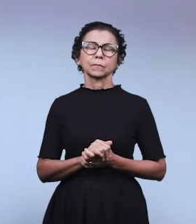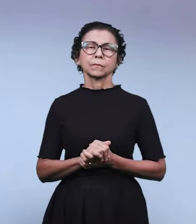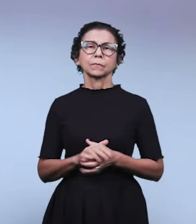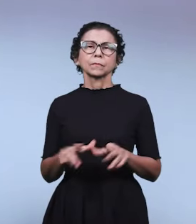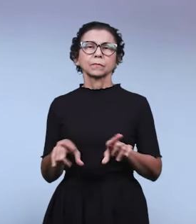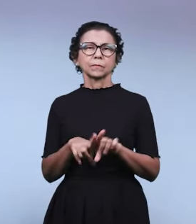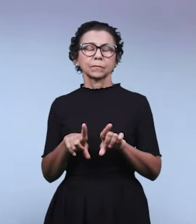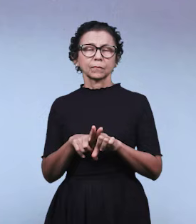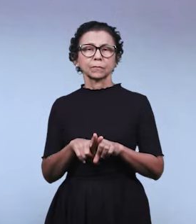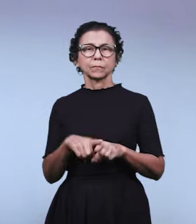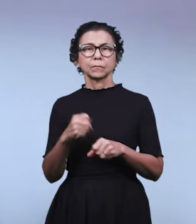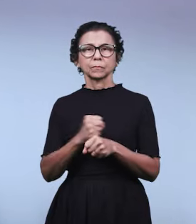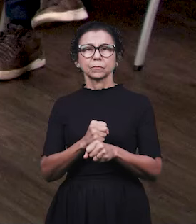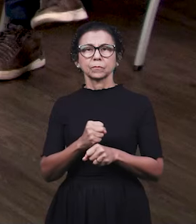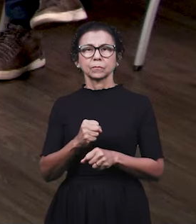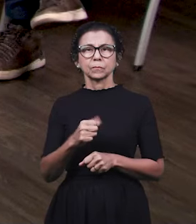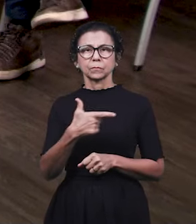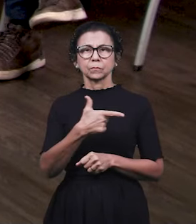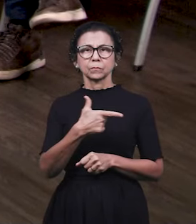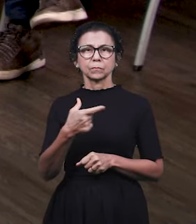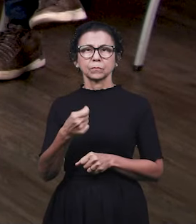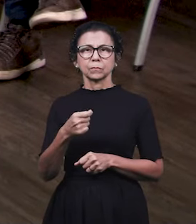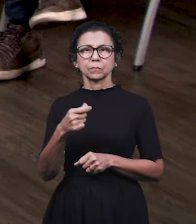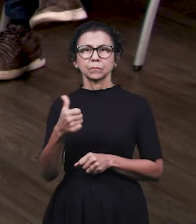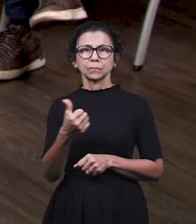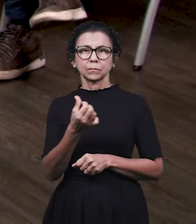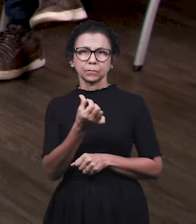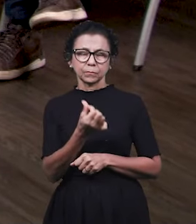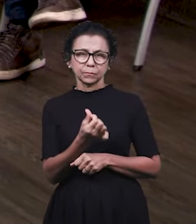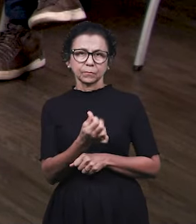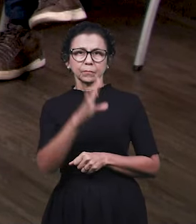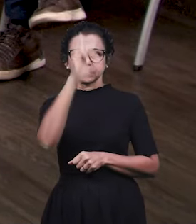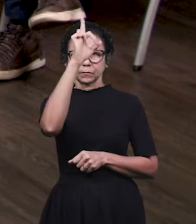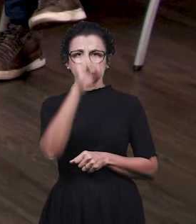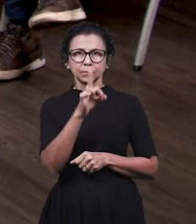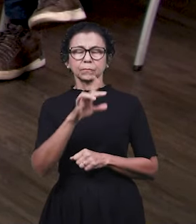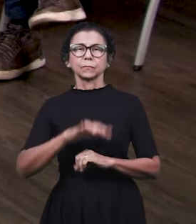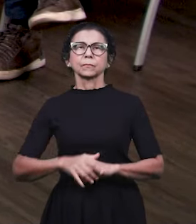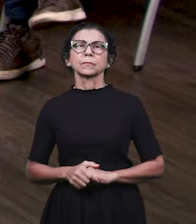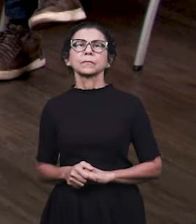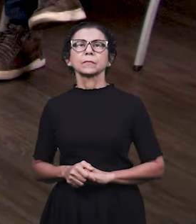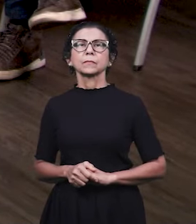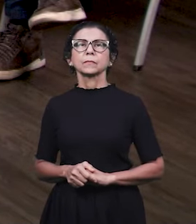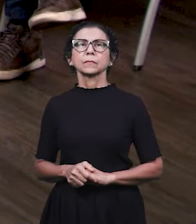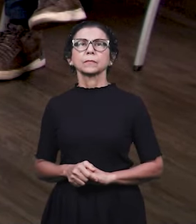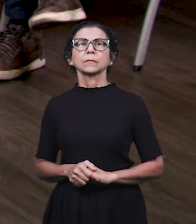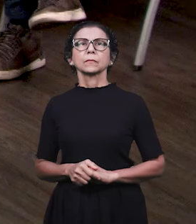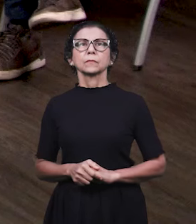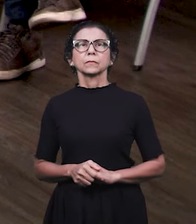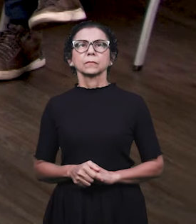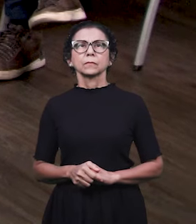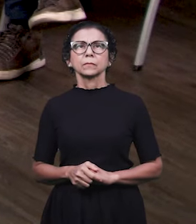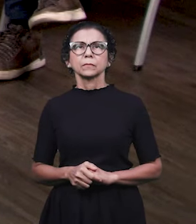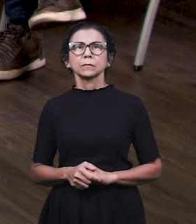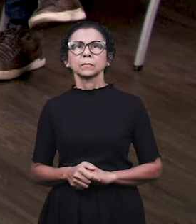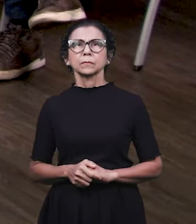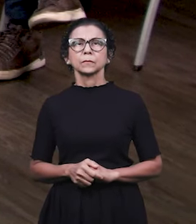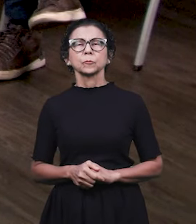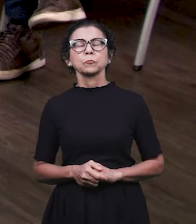de ensino. Fernanda, de uma forma geral, como as famílias, como os pais que nos assistem, os adolescentes, podem conhecer